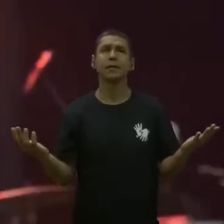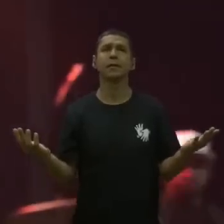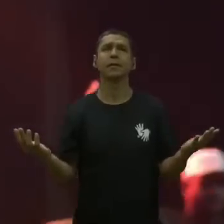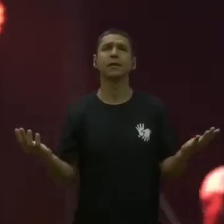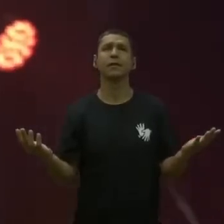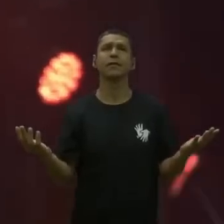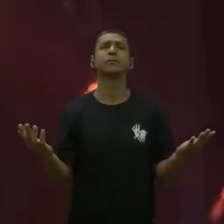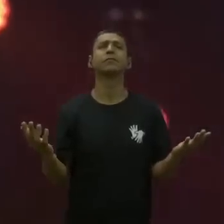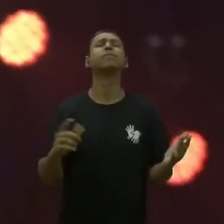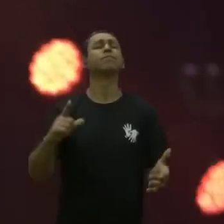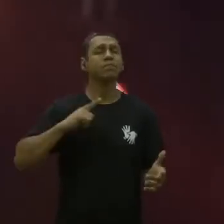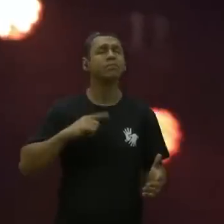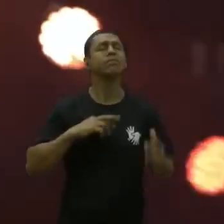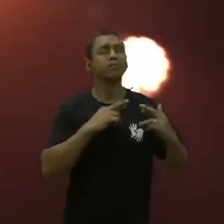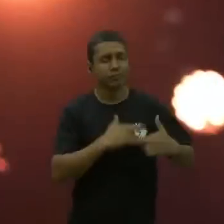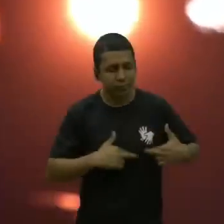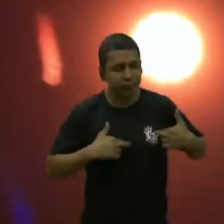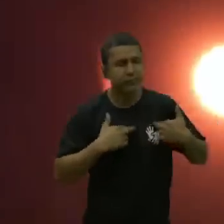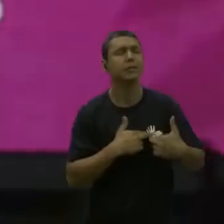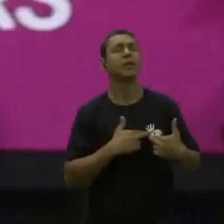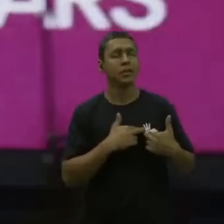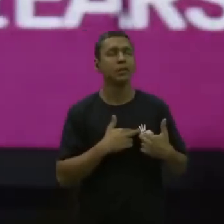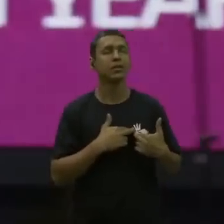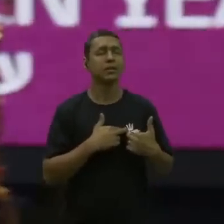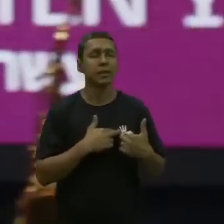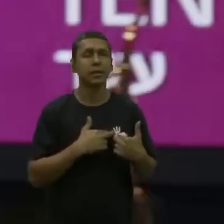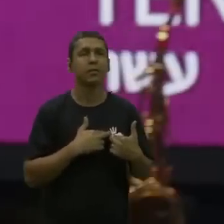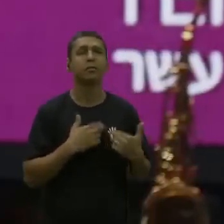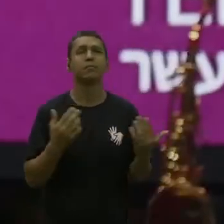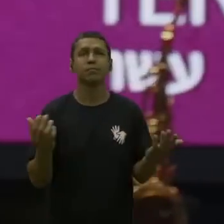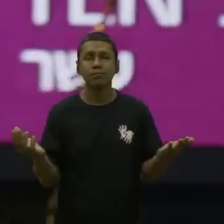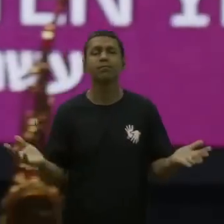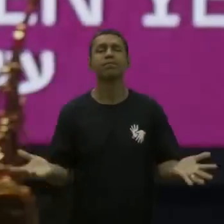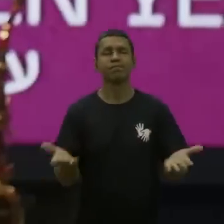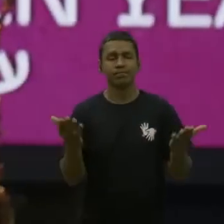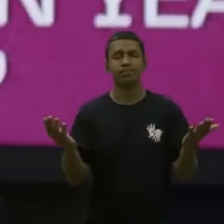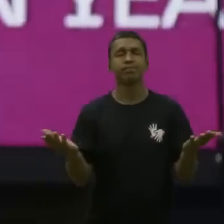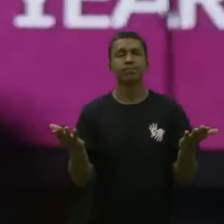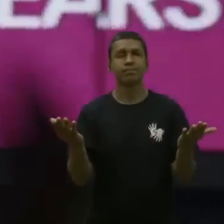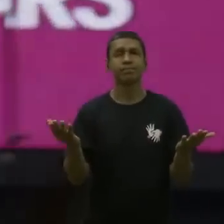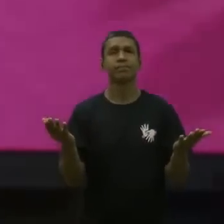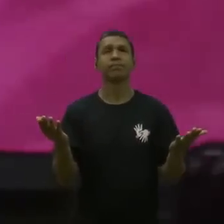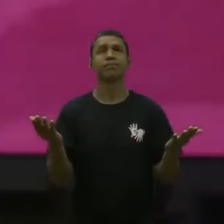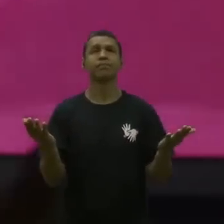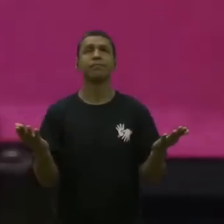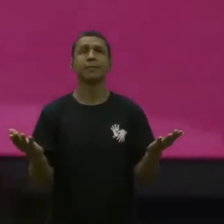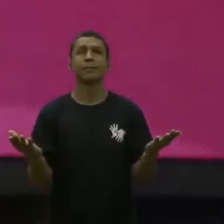variação. Tem renovo de Deus aqui. Tem renovo de Deus aqui.